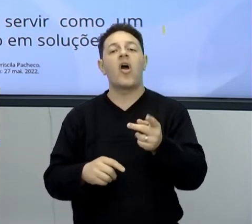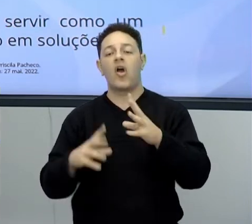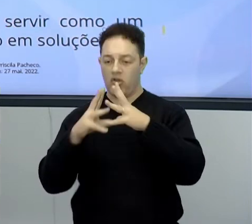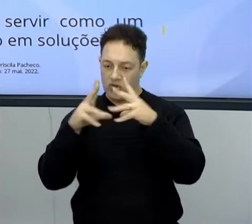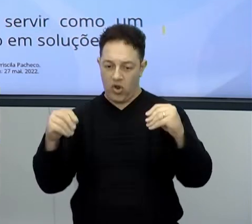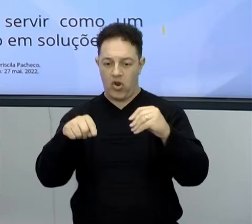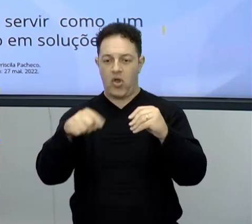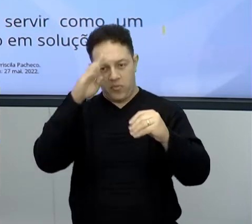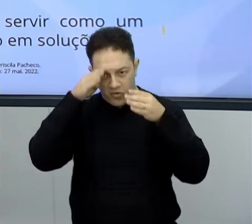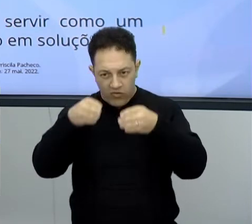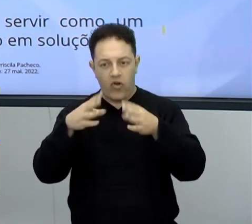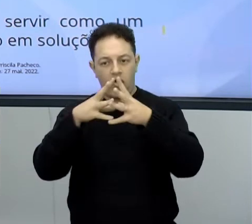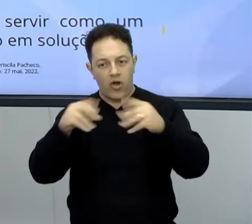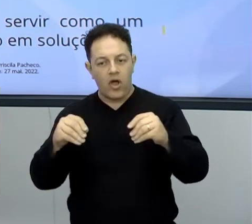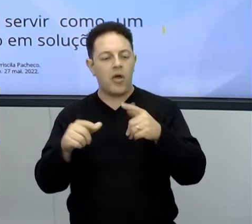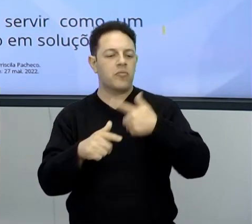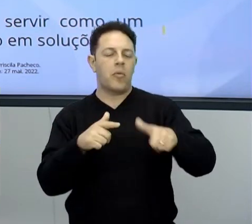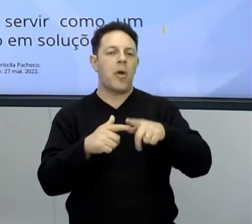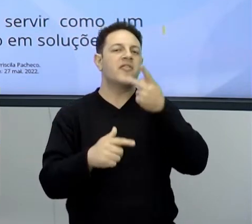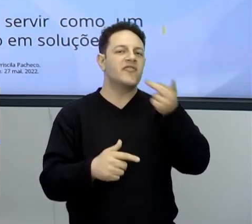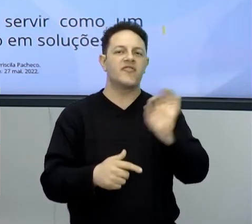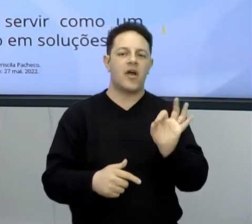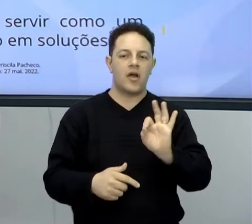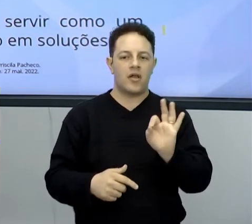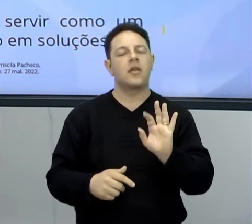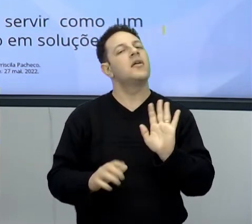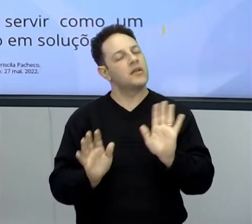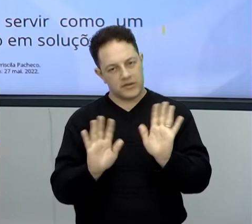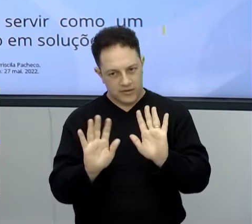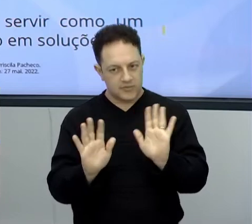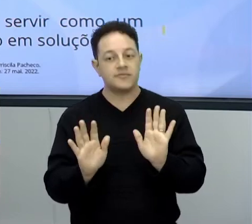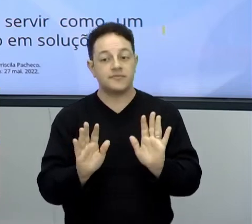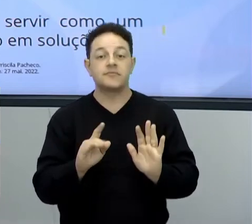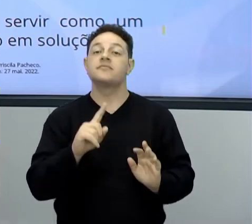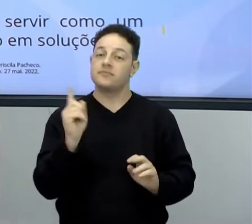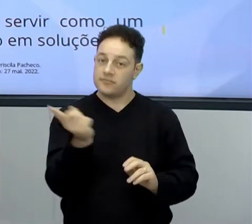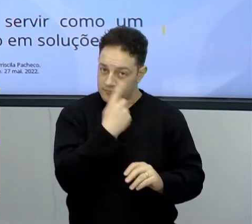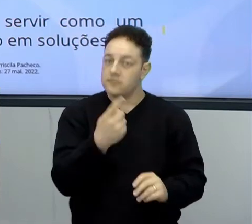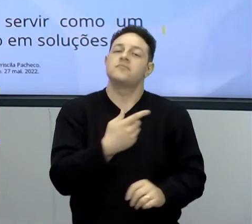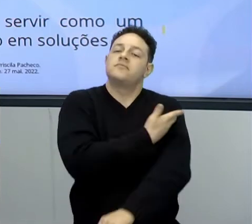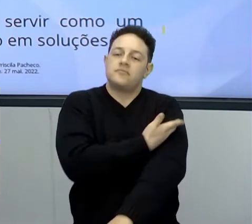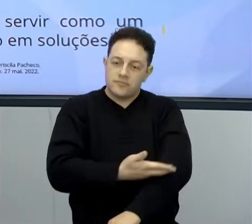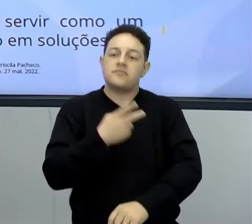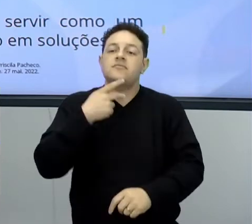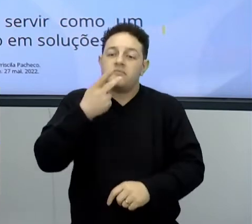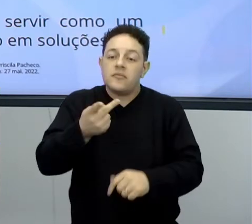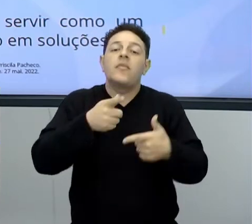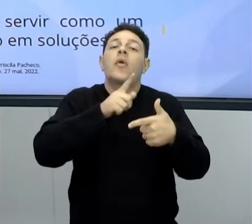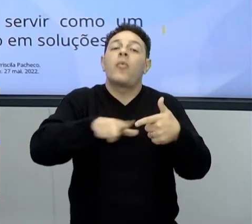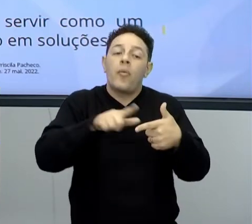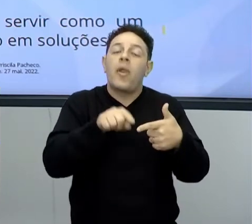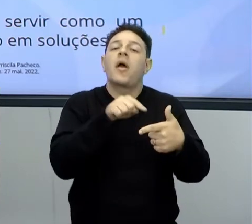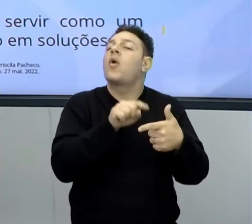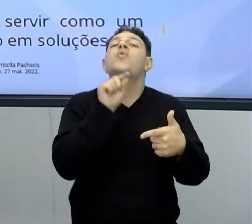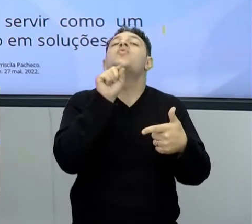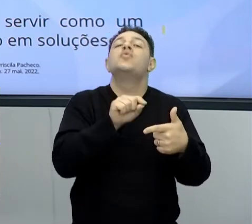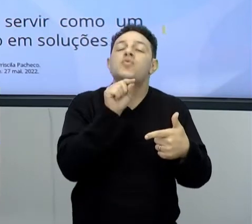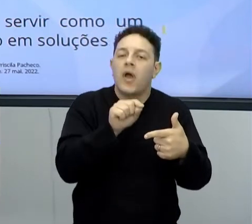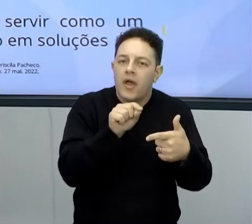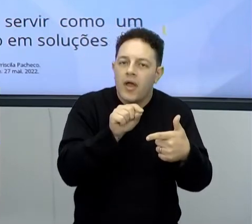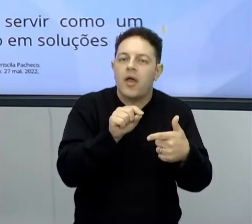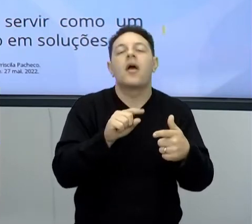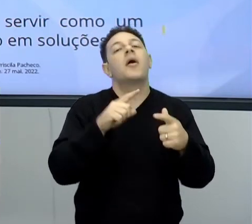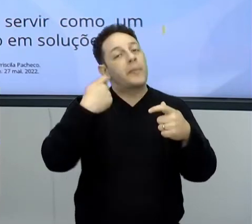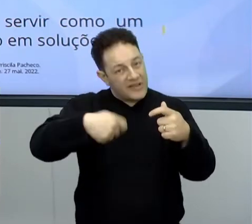focar na solução, não no problema. Então, aqui eles falam do problema novamente para